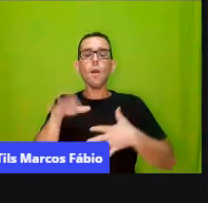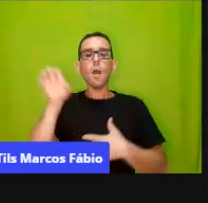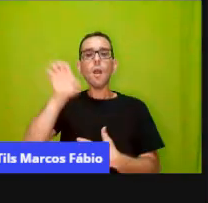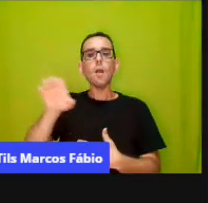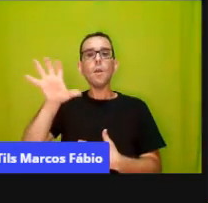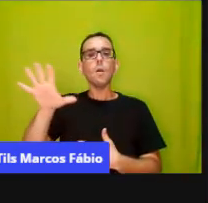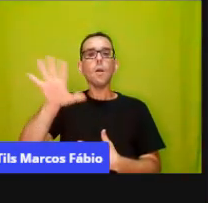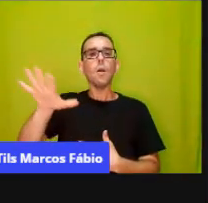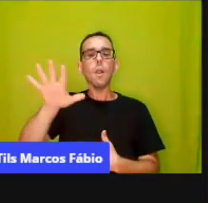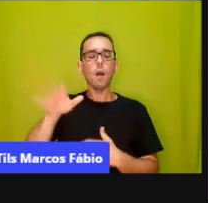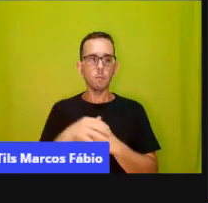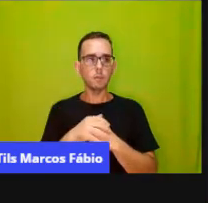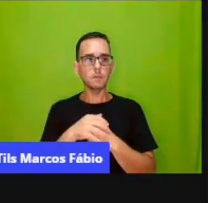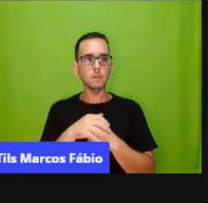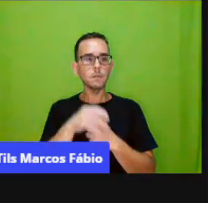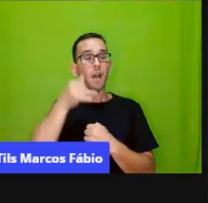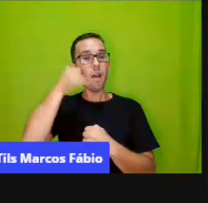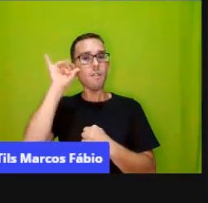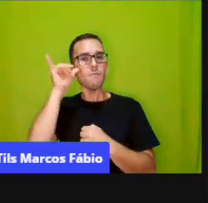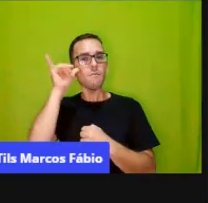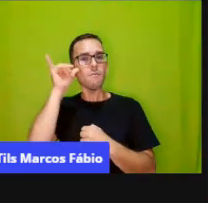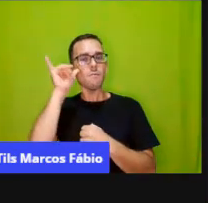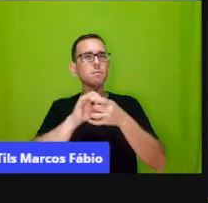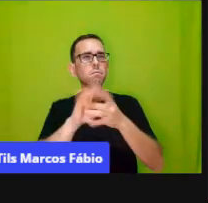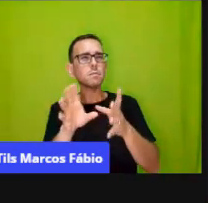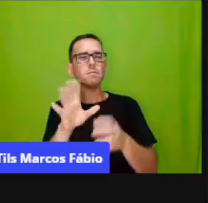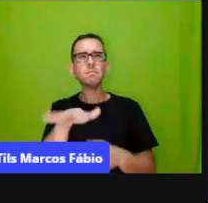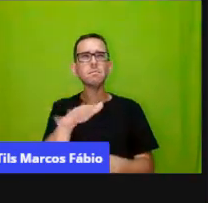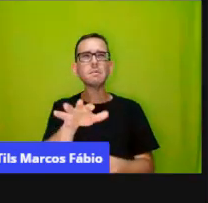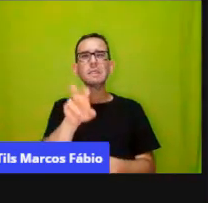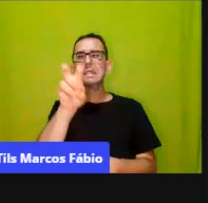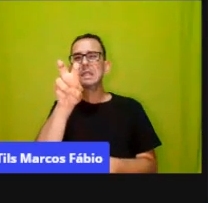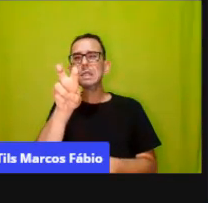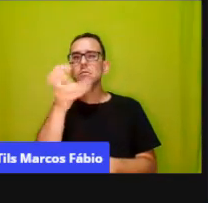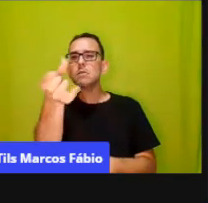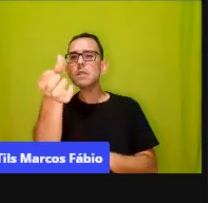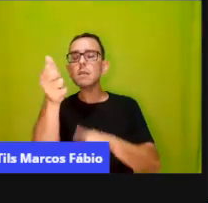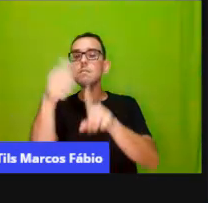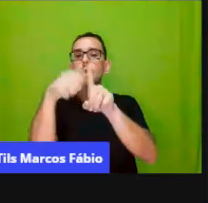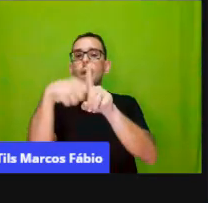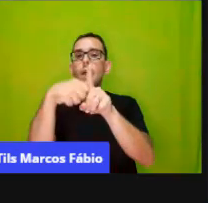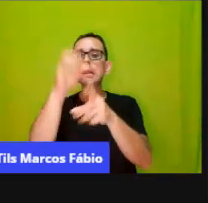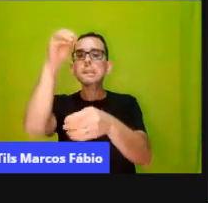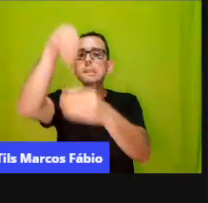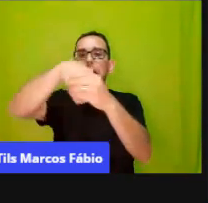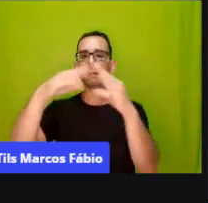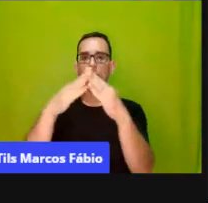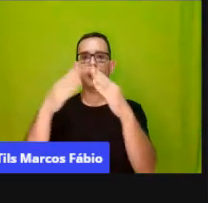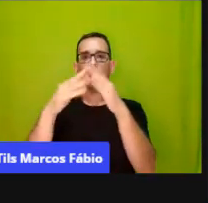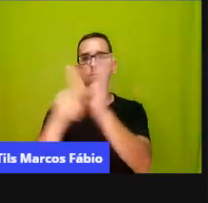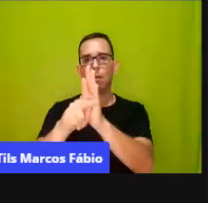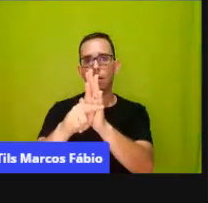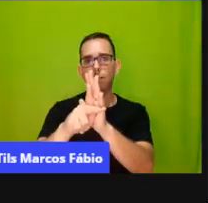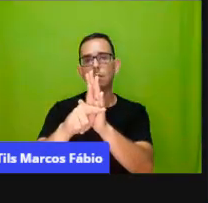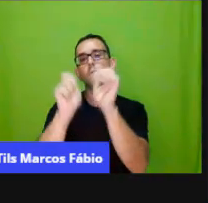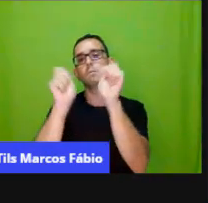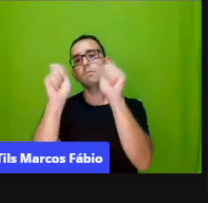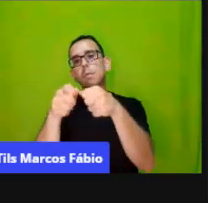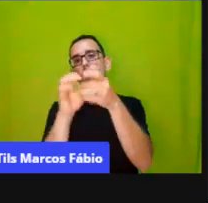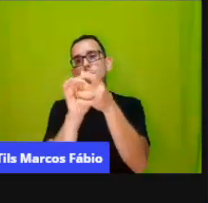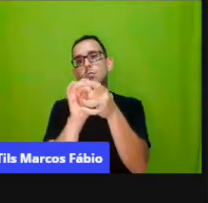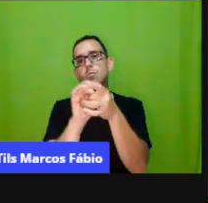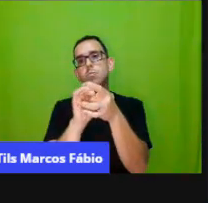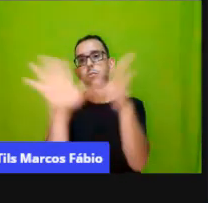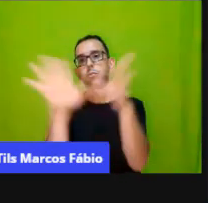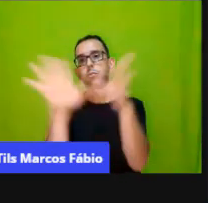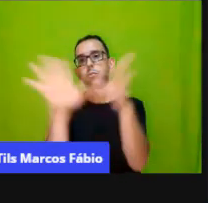vacas, elas são liberadas depois de 4, 5, 6 meses dentro do estábulo. Então, elas estão em ótima condição de saúde e elas são liberadas pela